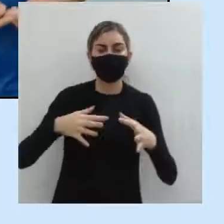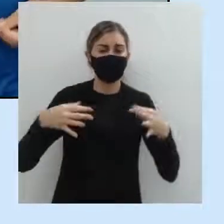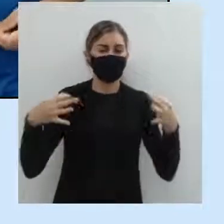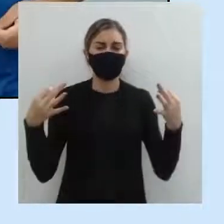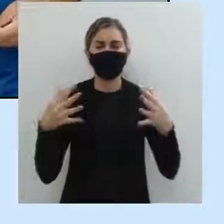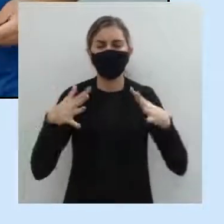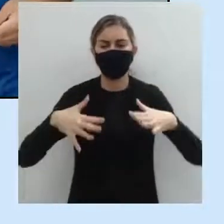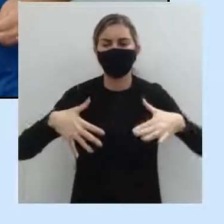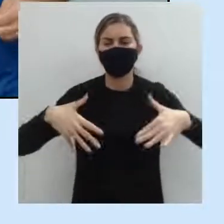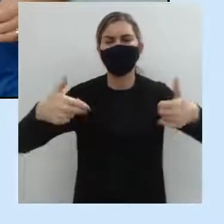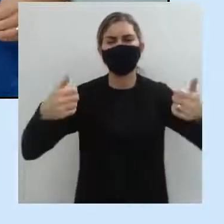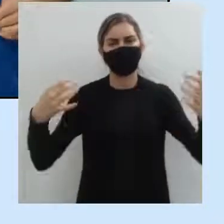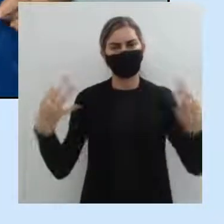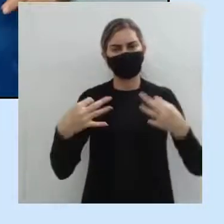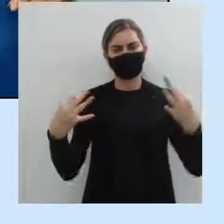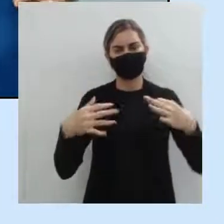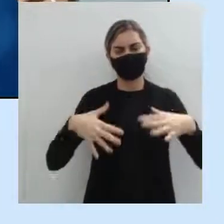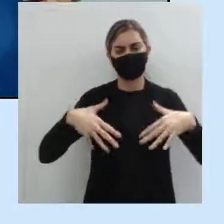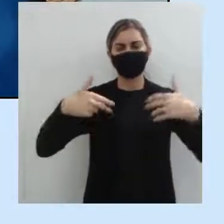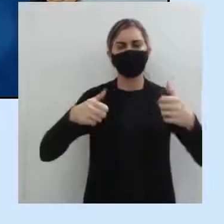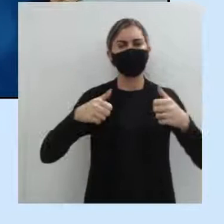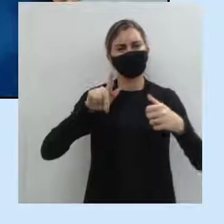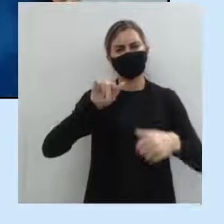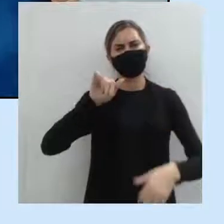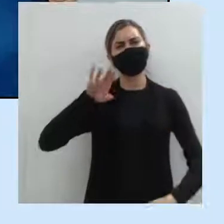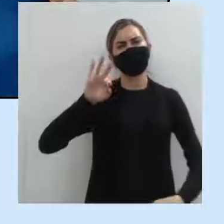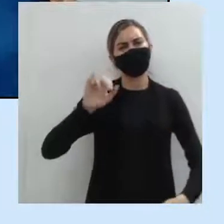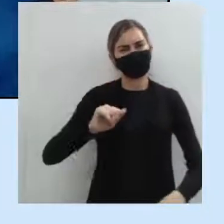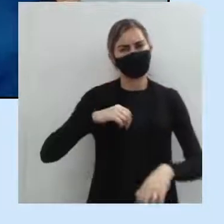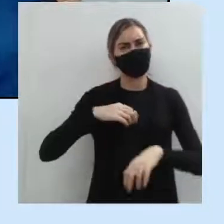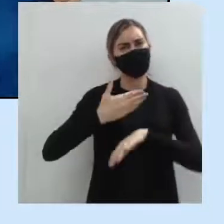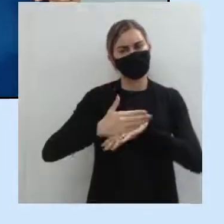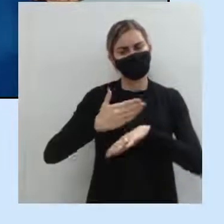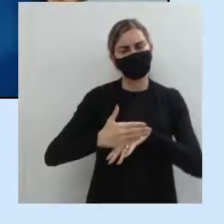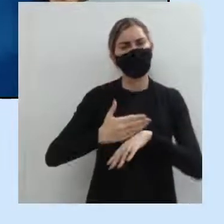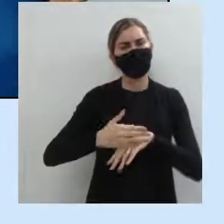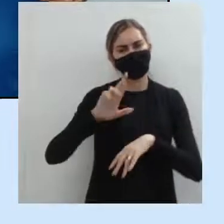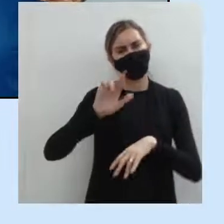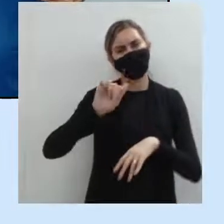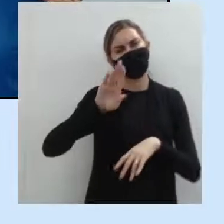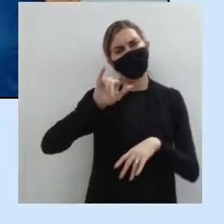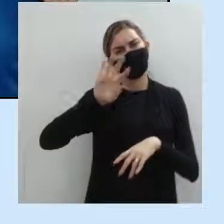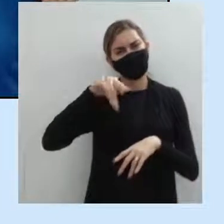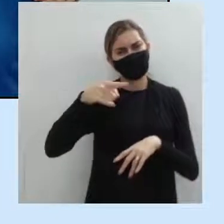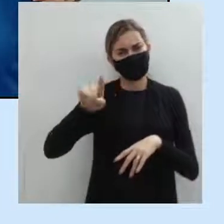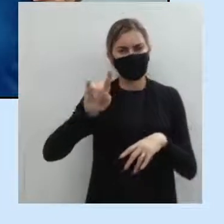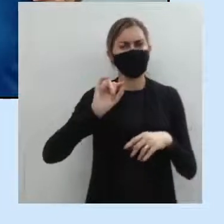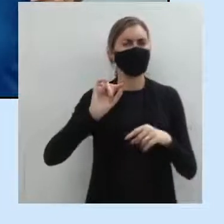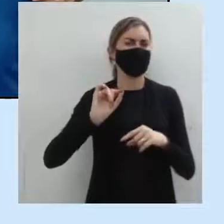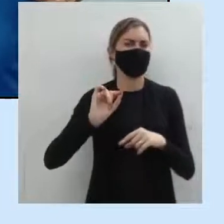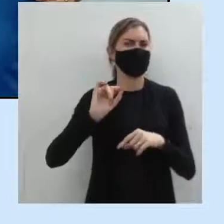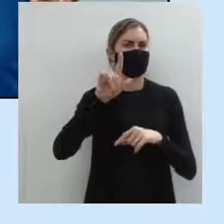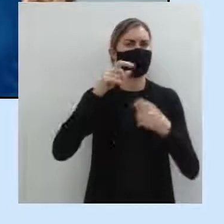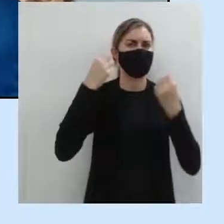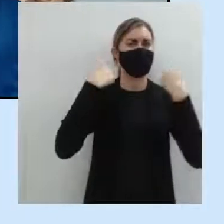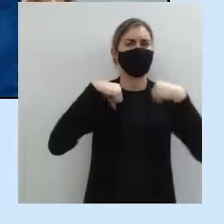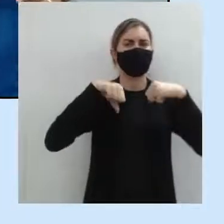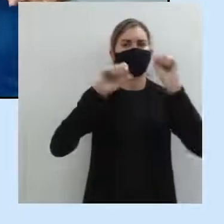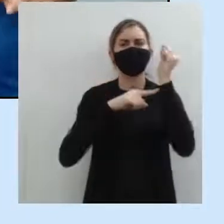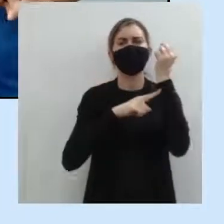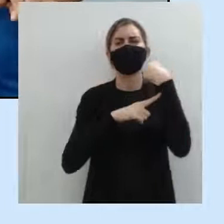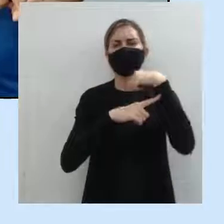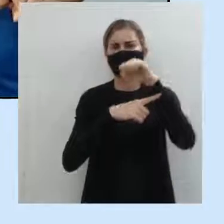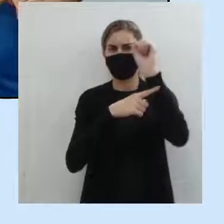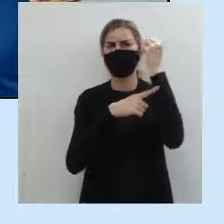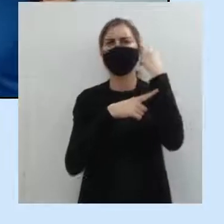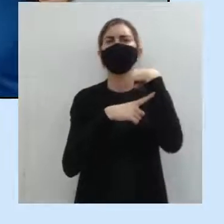ao aperfeiçoamento. A ginástica de reabilitação é aquela ginástica que a gente chama ela de